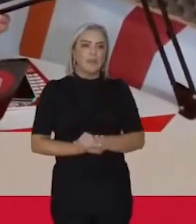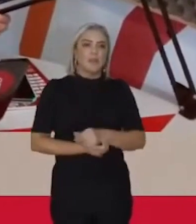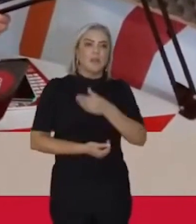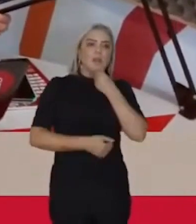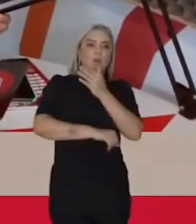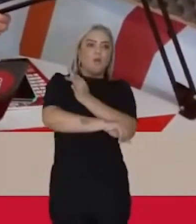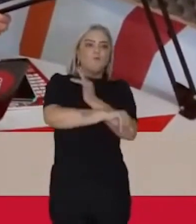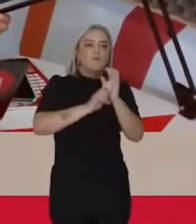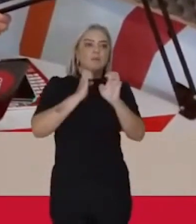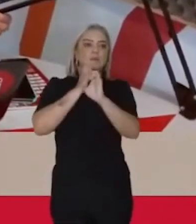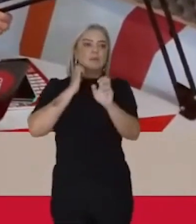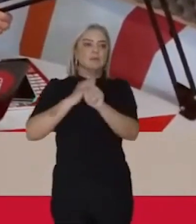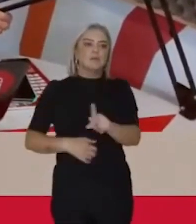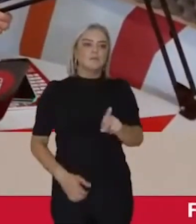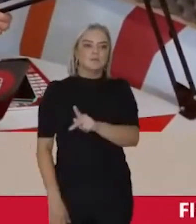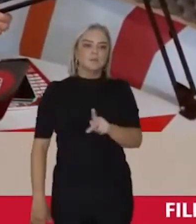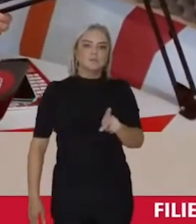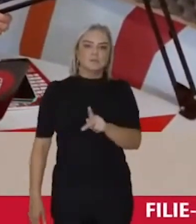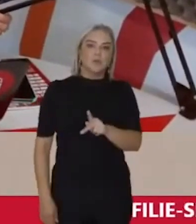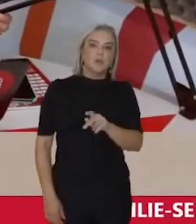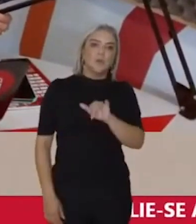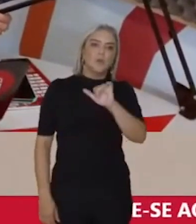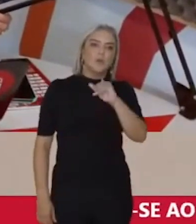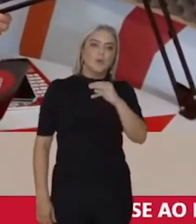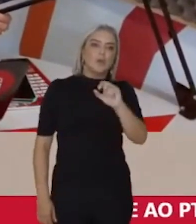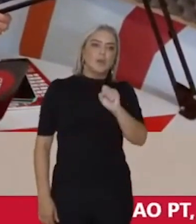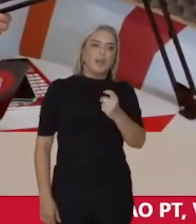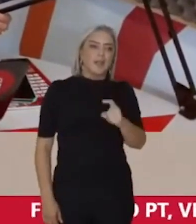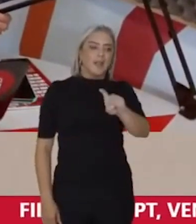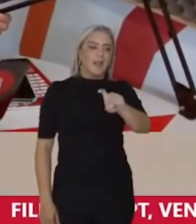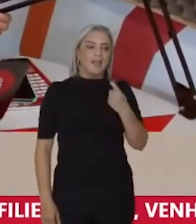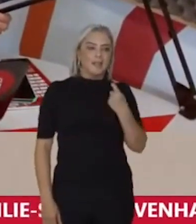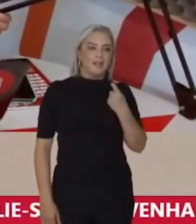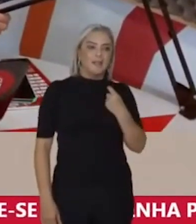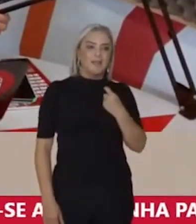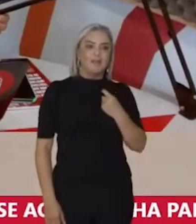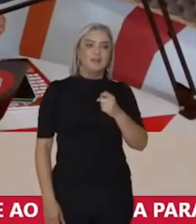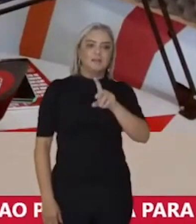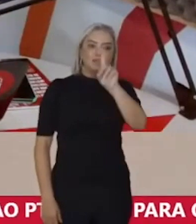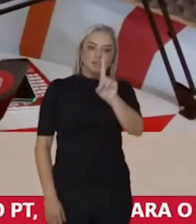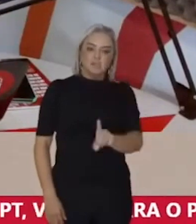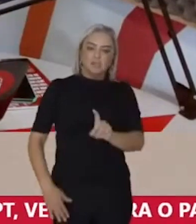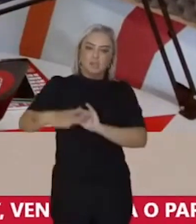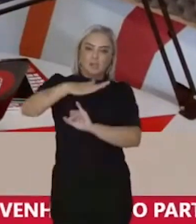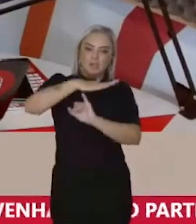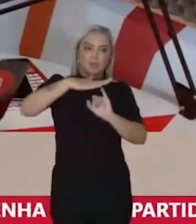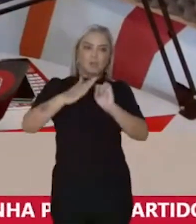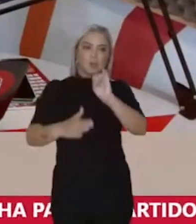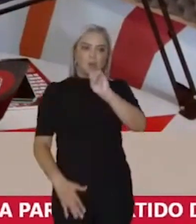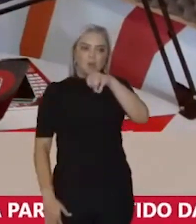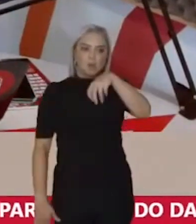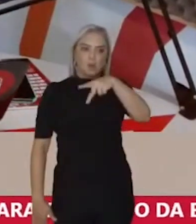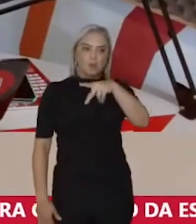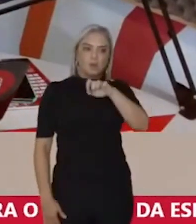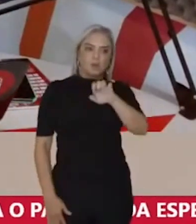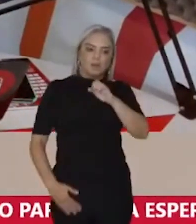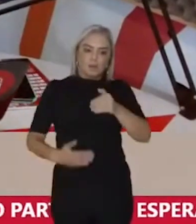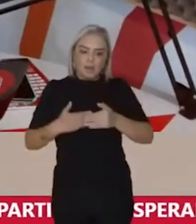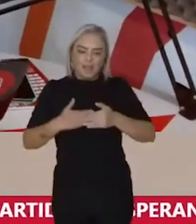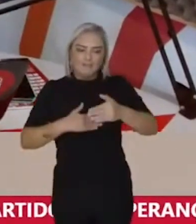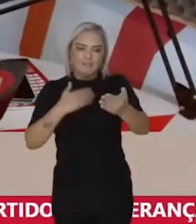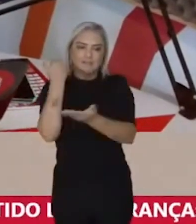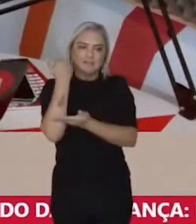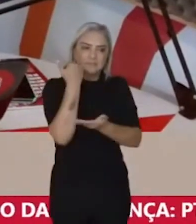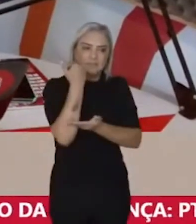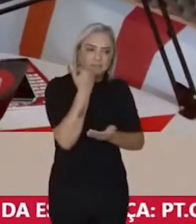físico, engenheiro e professor Ricardo Galvão, ex-diretor do Instituto Nacional de Pesquisas Espaciais. A gente está falando sobre o avanço do